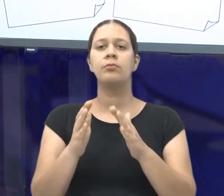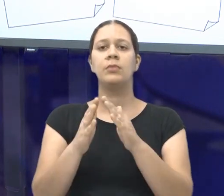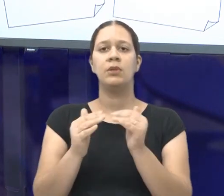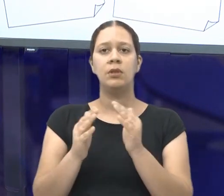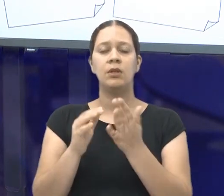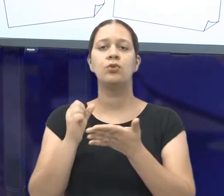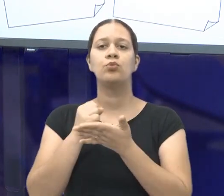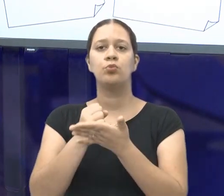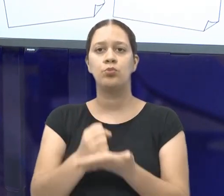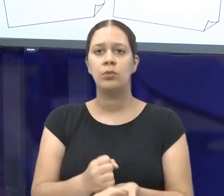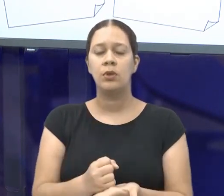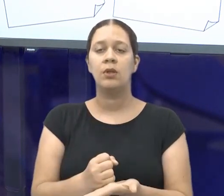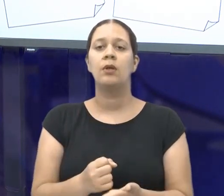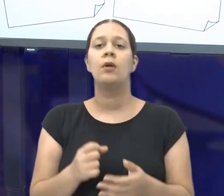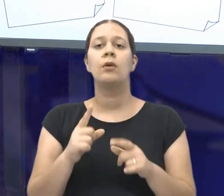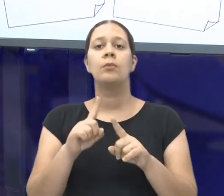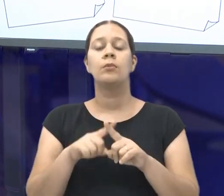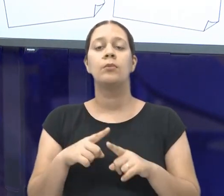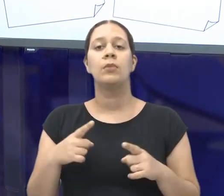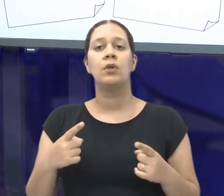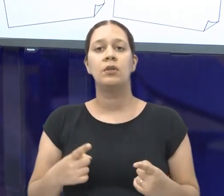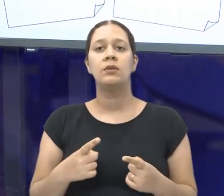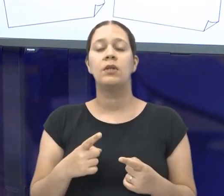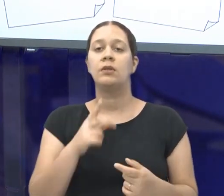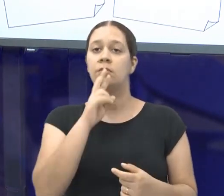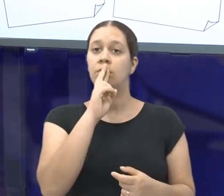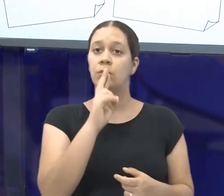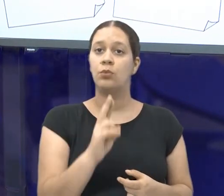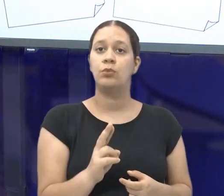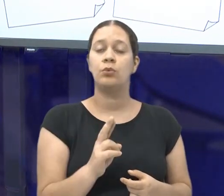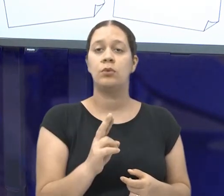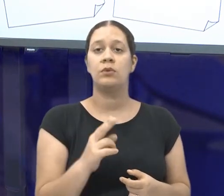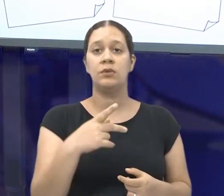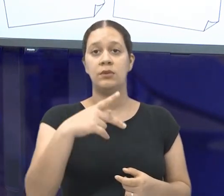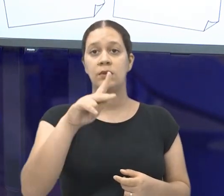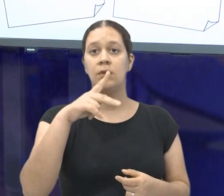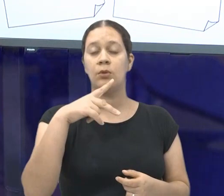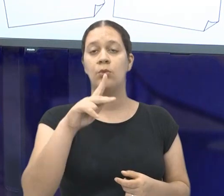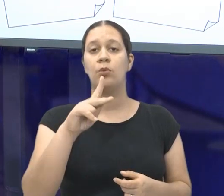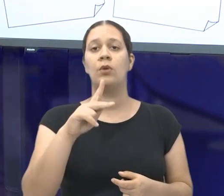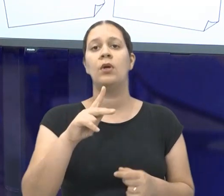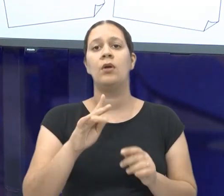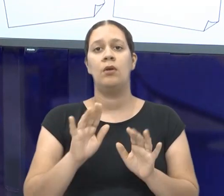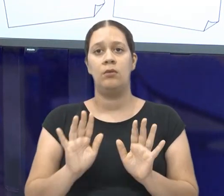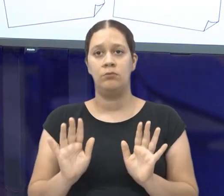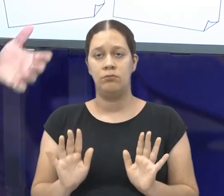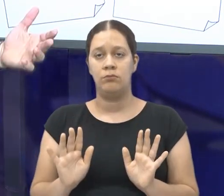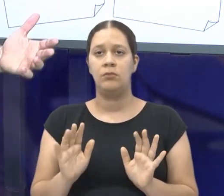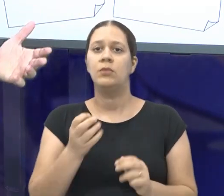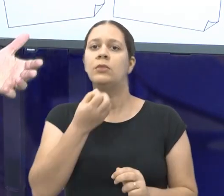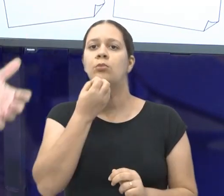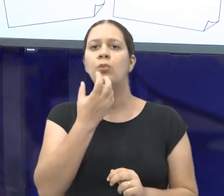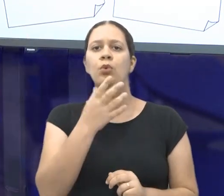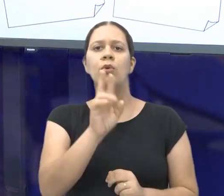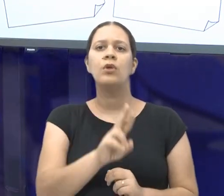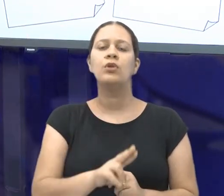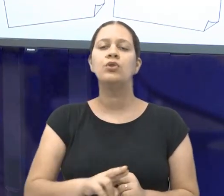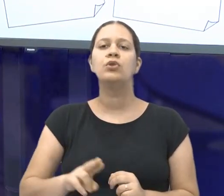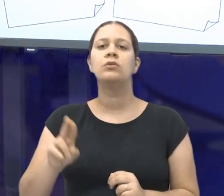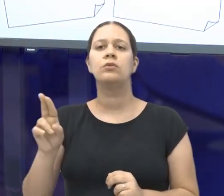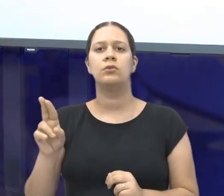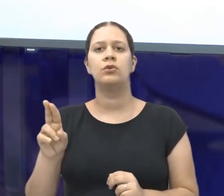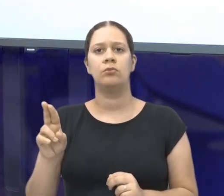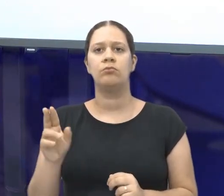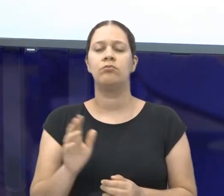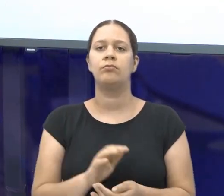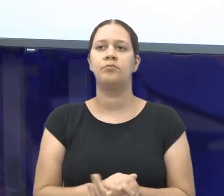pode, sem nenhum problema. Mas responda do seu jeito. O que você acha que a religião é e faz de bom para o ser humano,